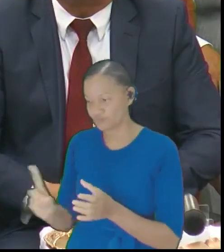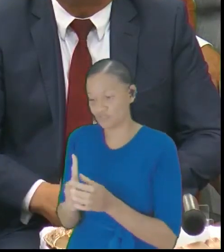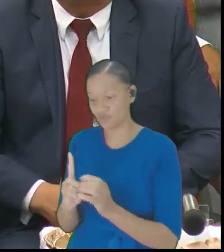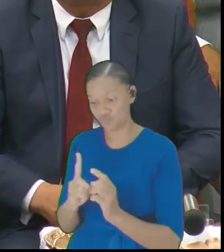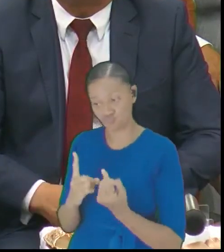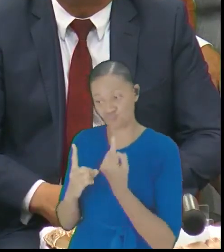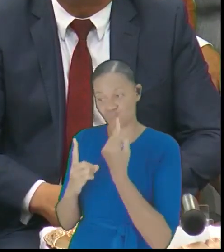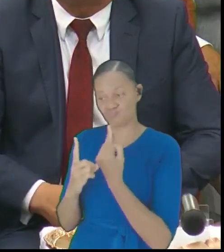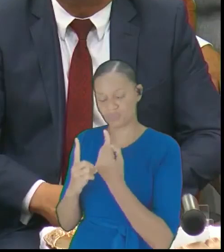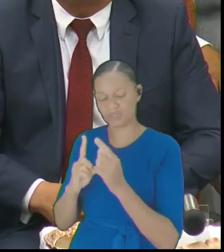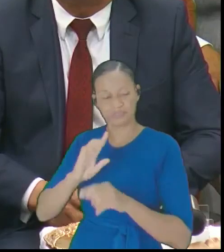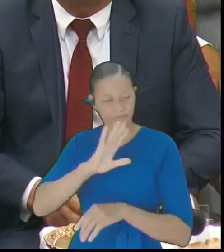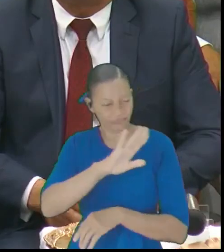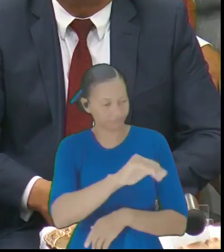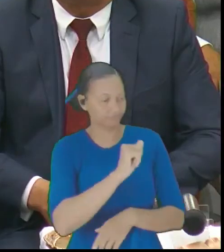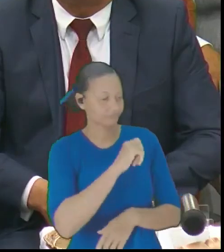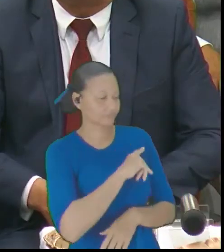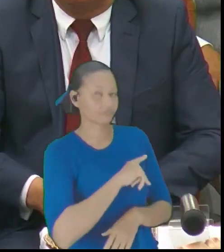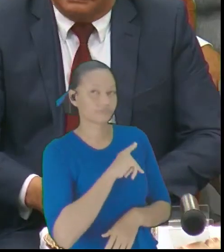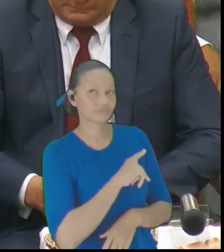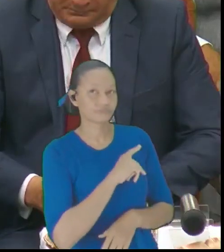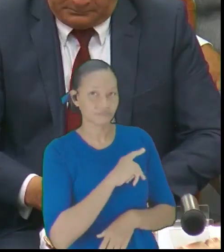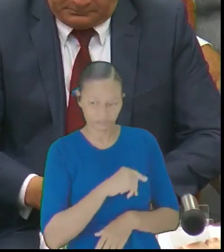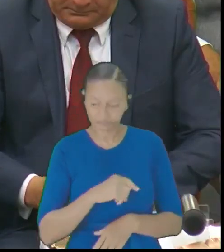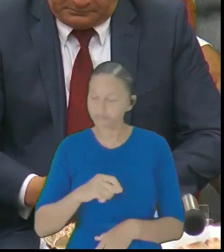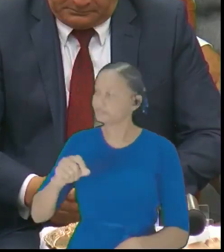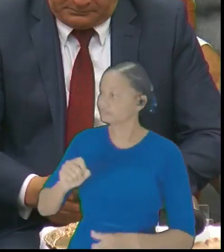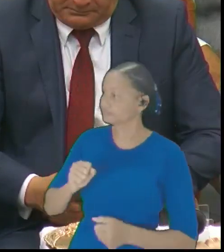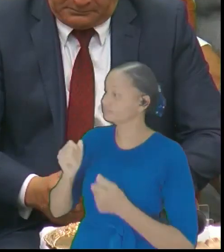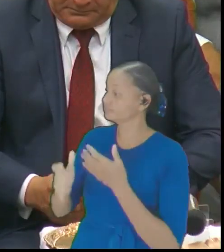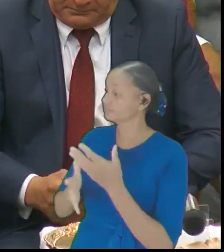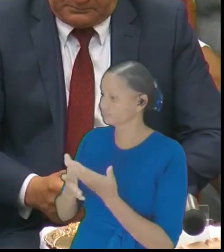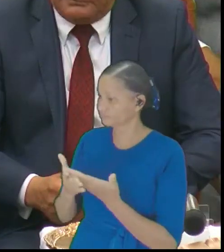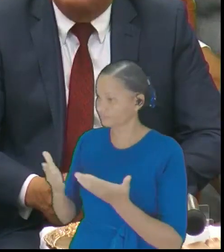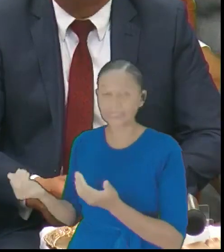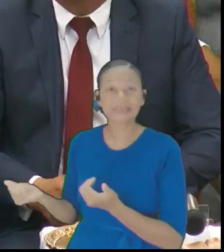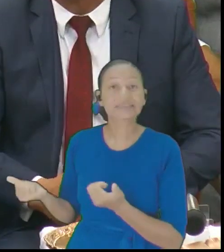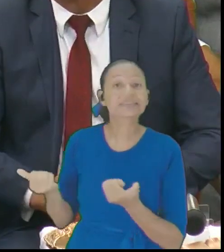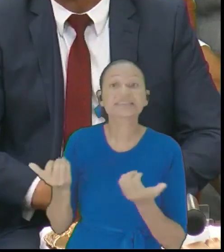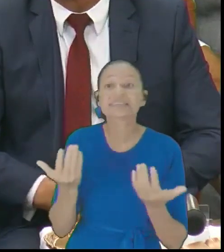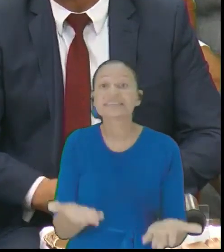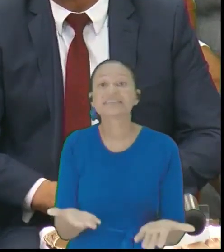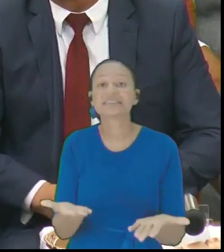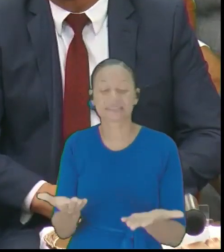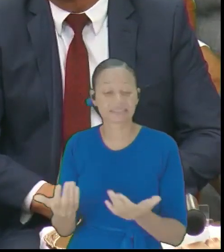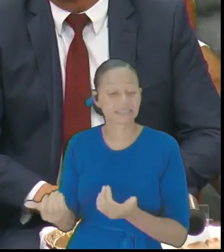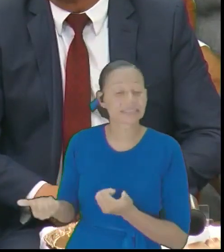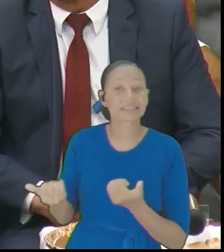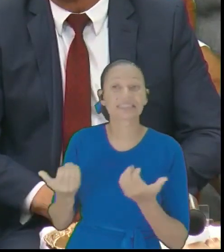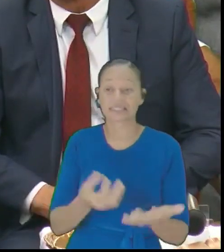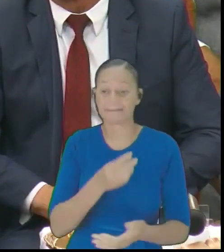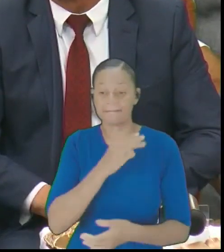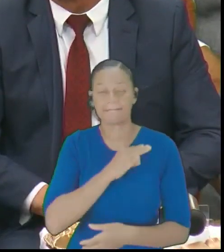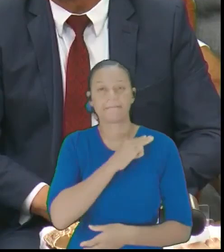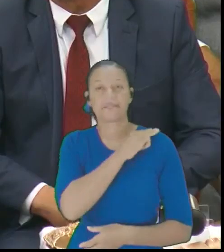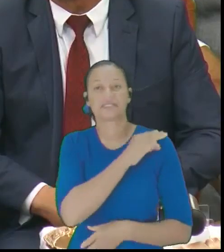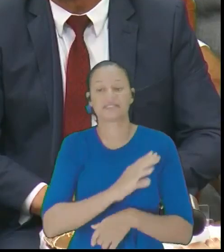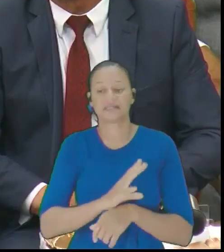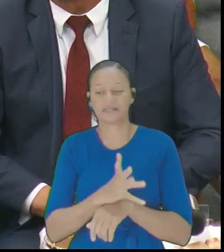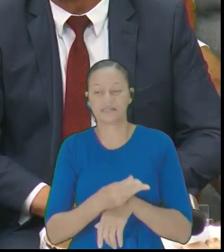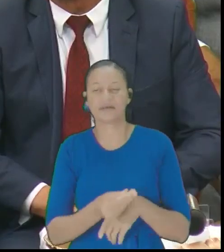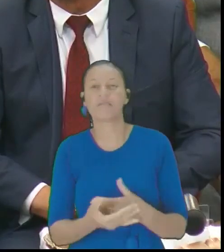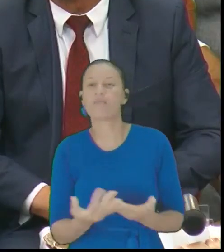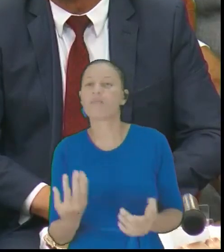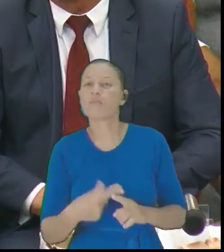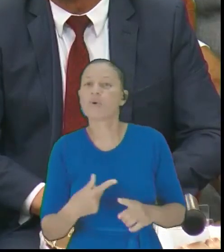depois, quando ele chamou Paulo, Paulo disse: olha, ele mesmo. Ele deu, o que é que ele deu? Ele deu ministério para a igreja. Mas para que